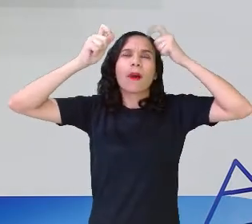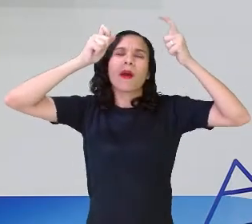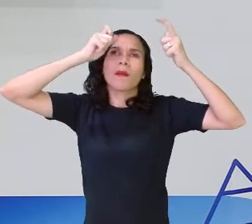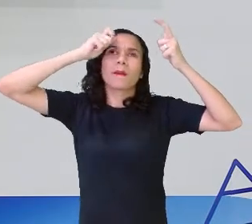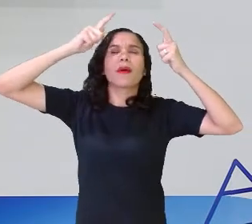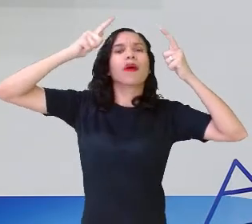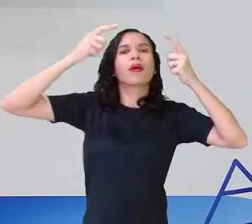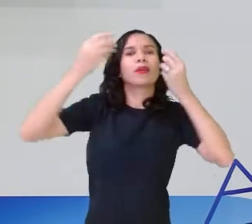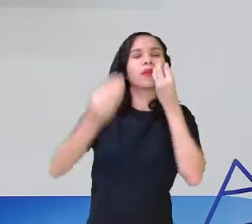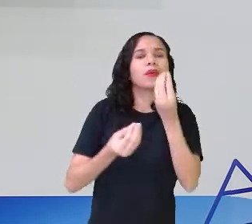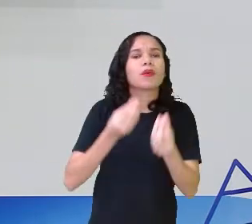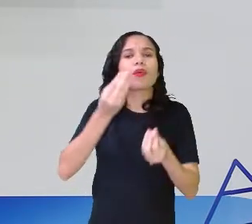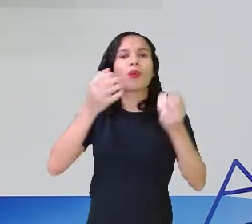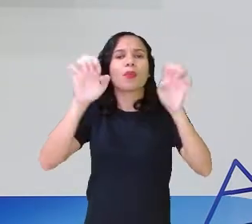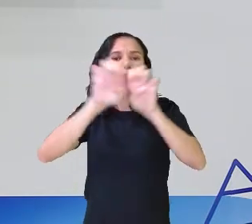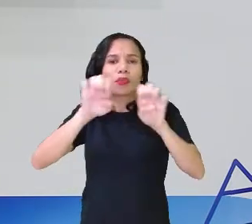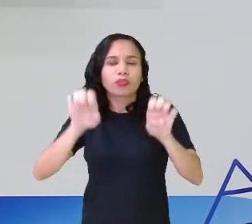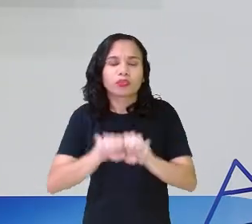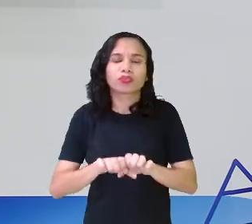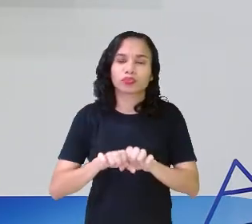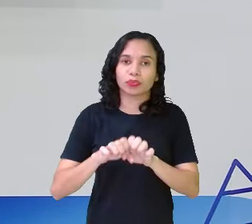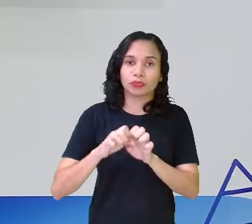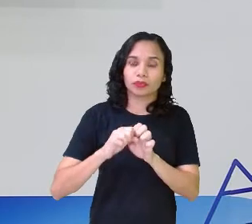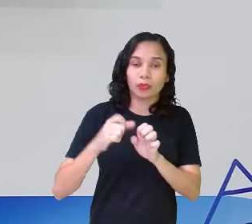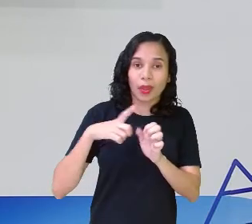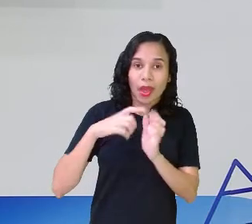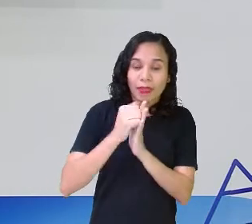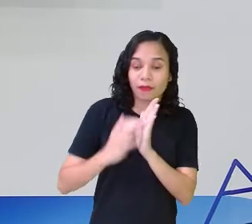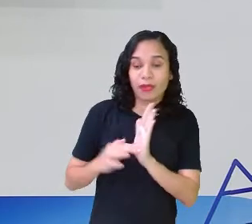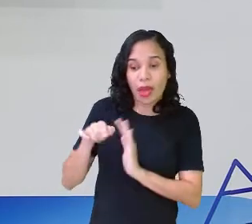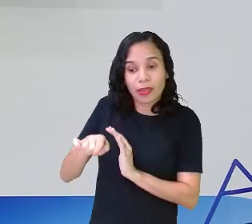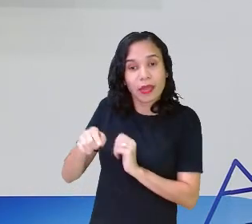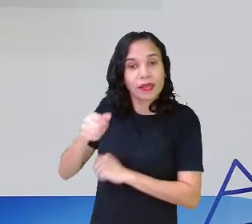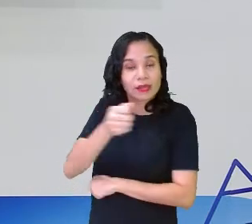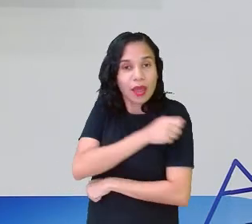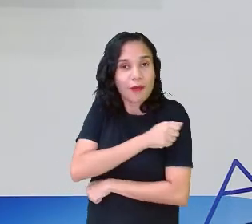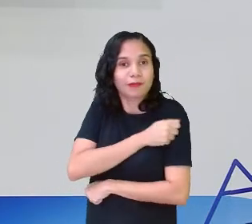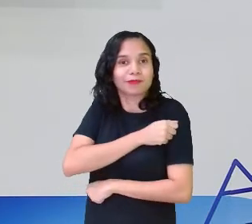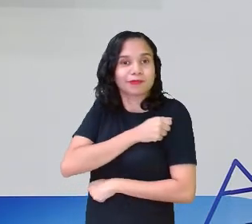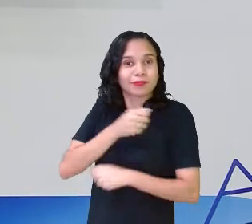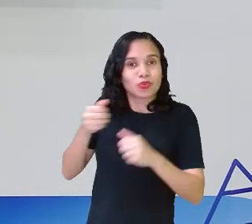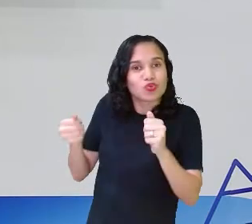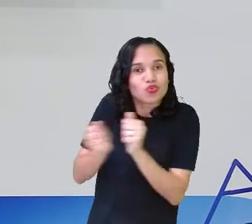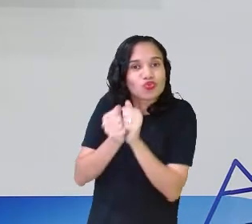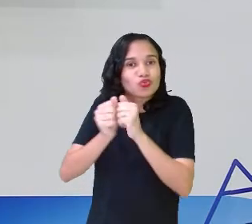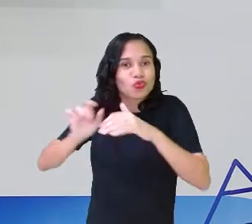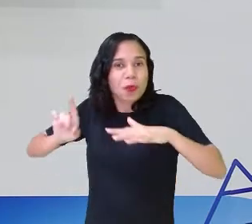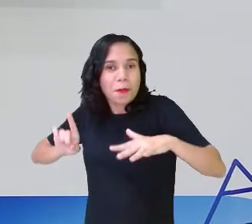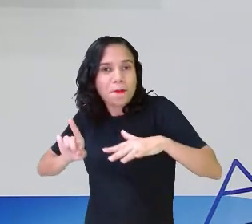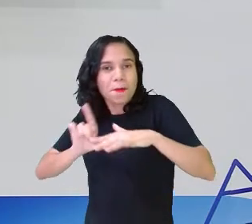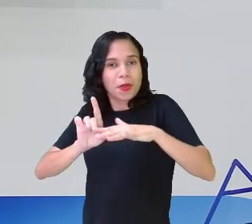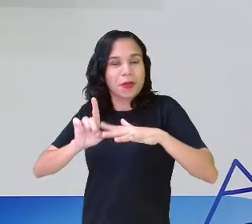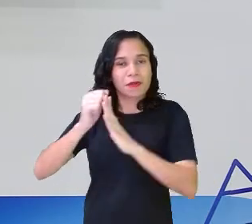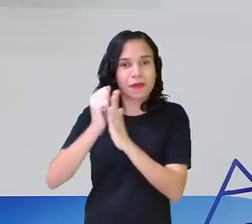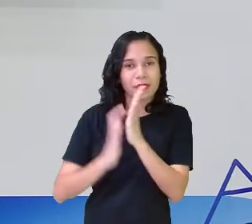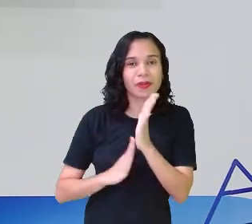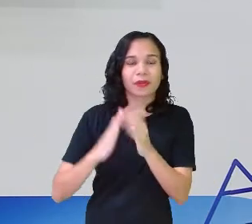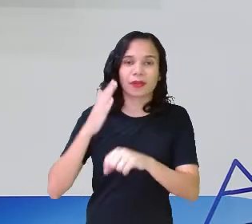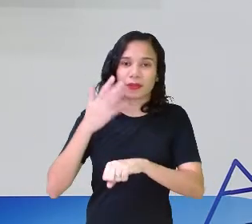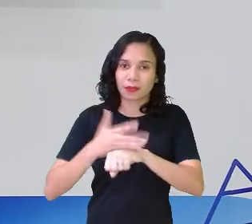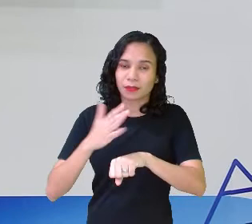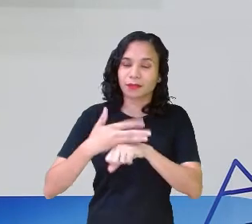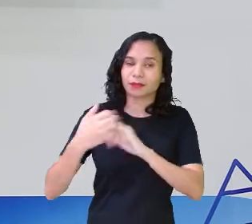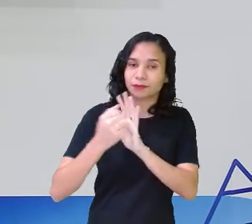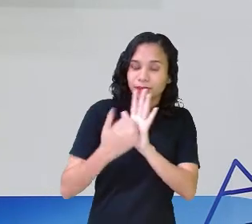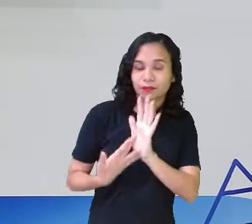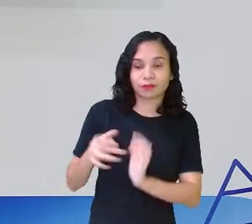como estruturar esse trabalho para aquele estudante que está lá junto com seus colegas, que vai fazer em algum momento atividades individuais,